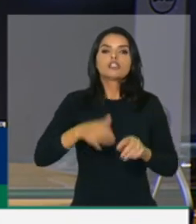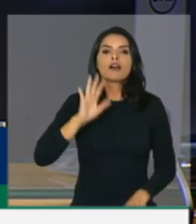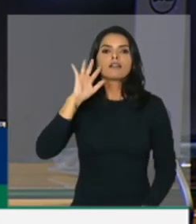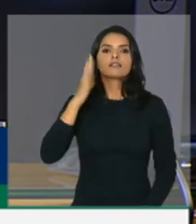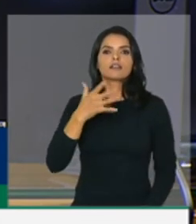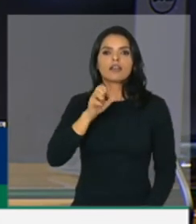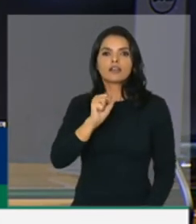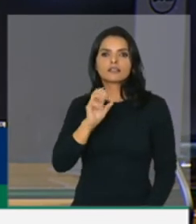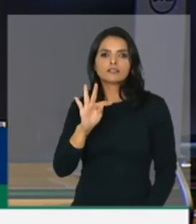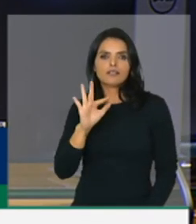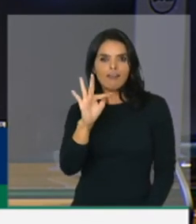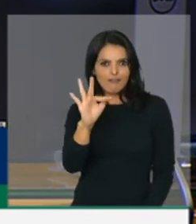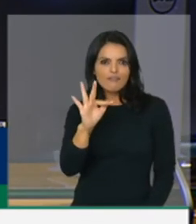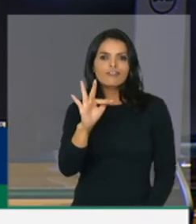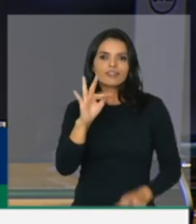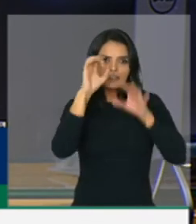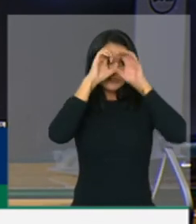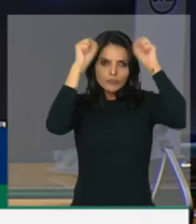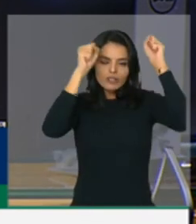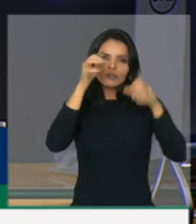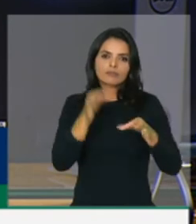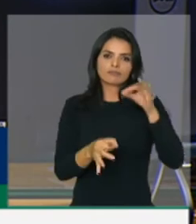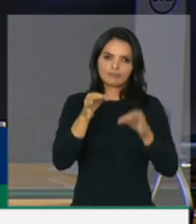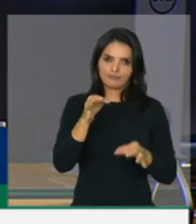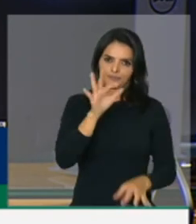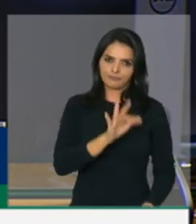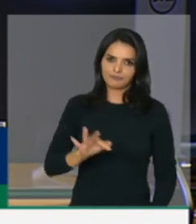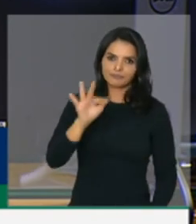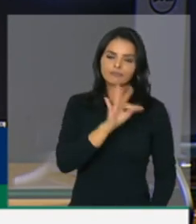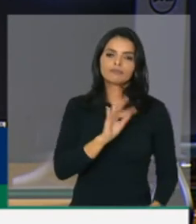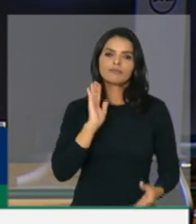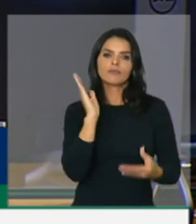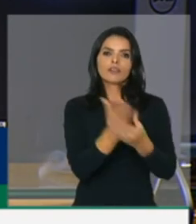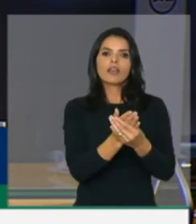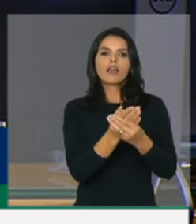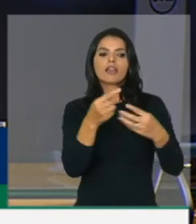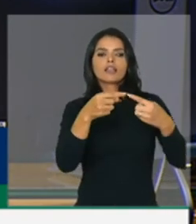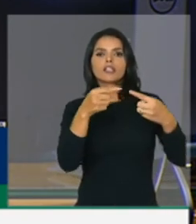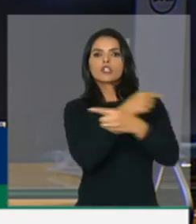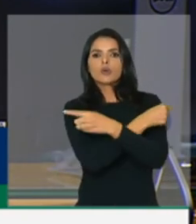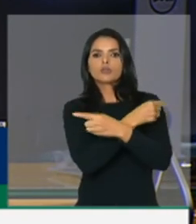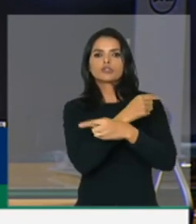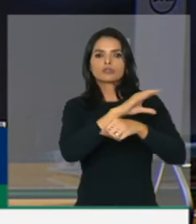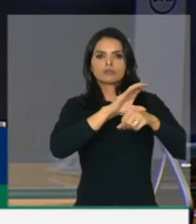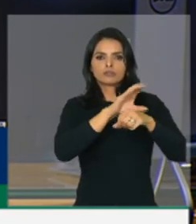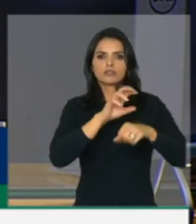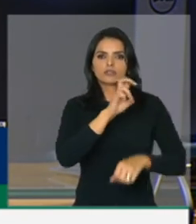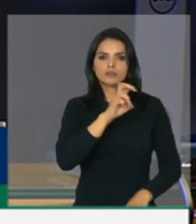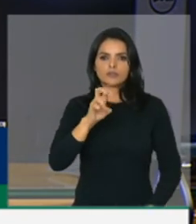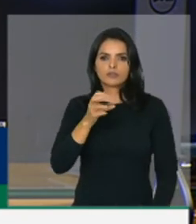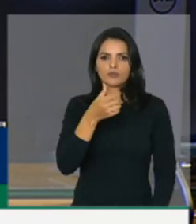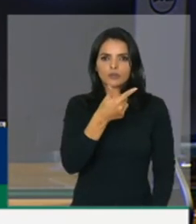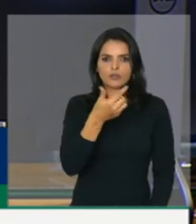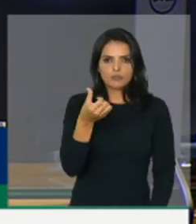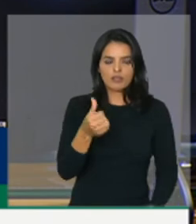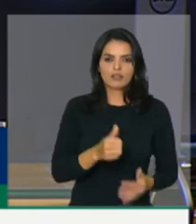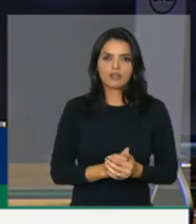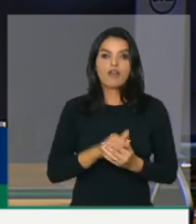pelo Supremo Tribunal Federal na ação direta de inconstitucionalidade 5526. O